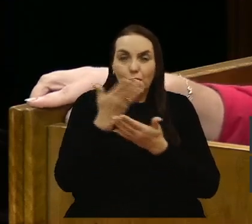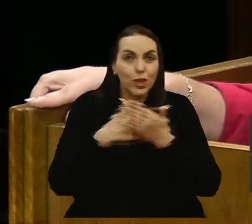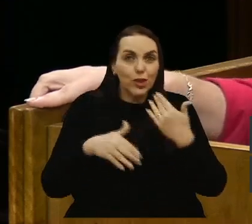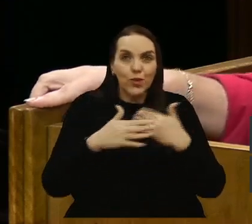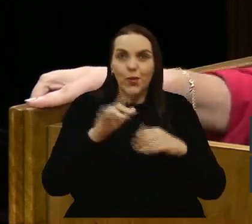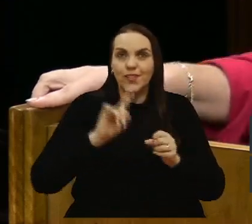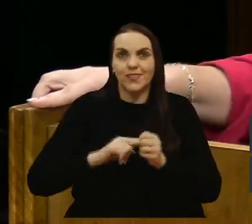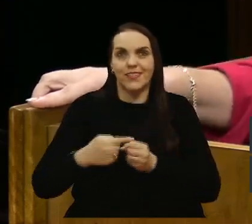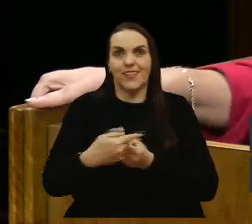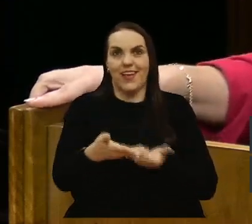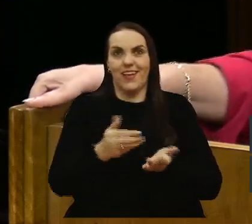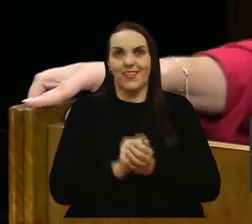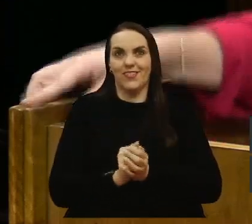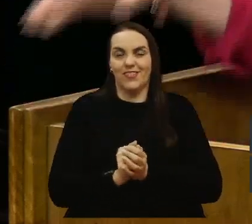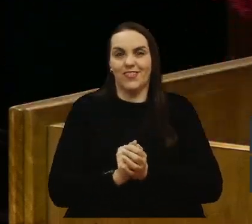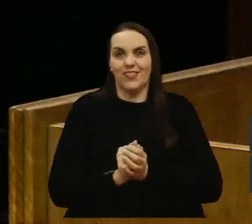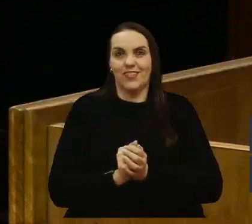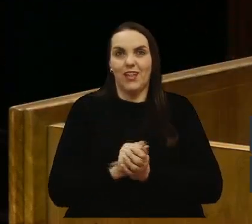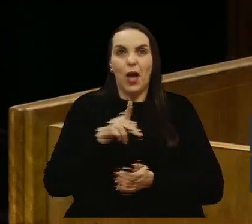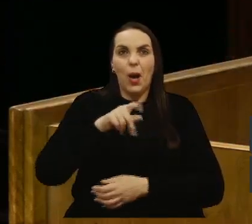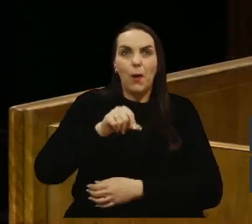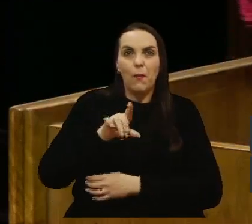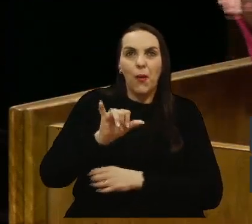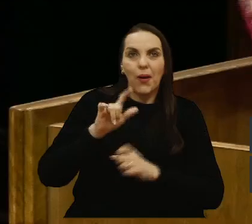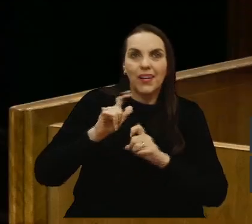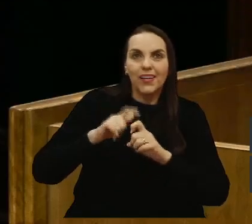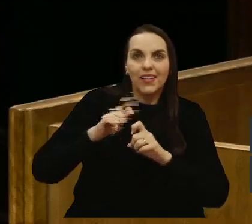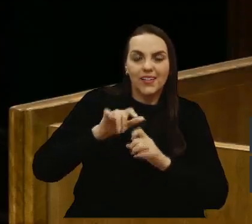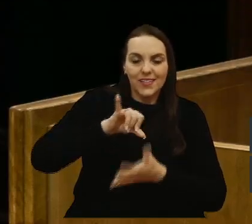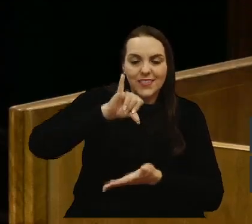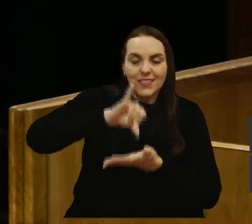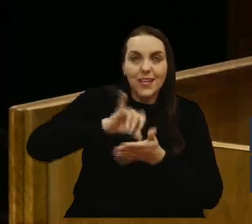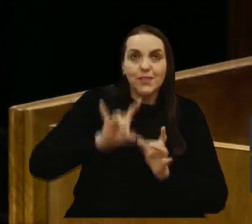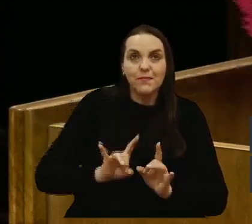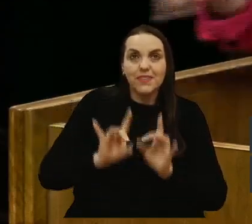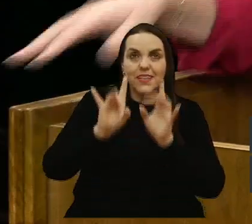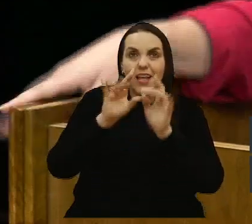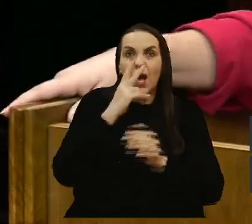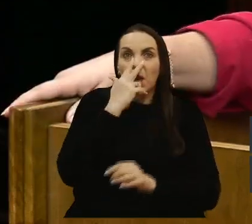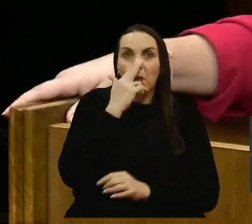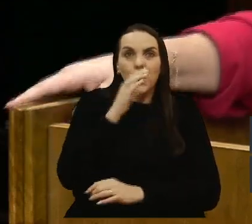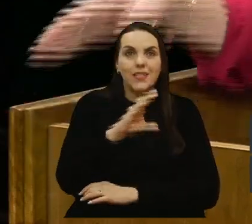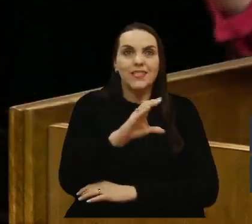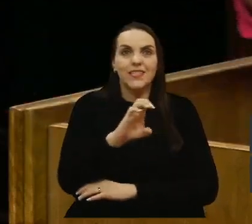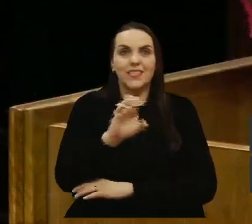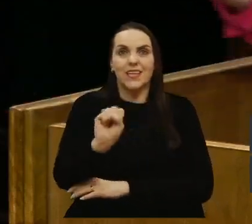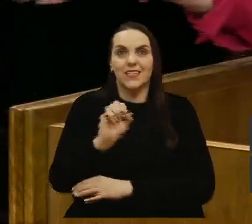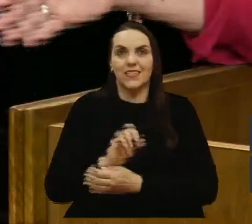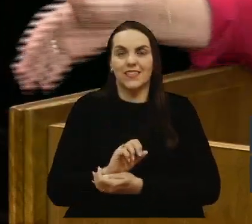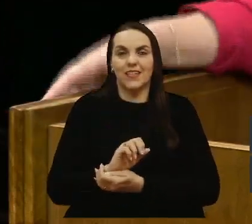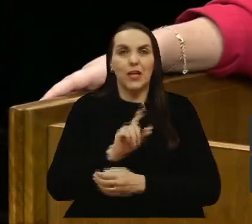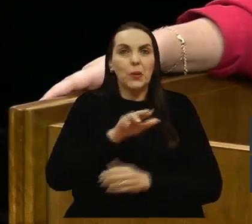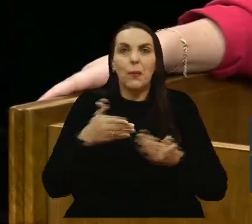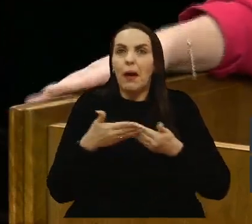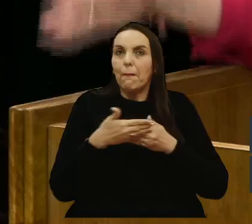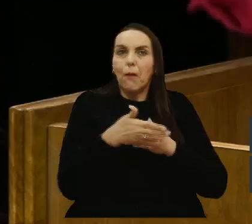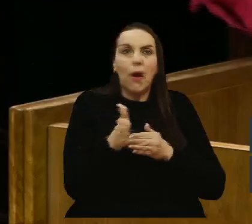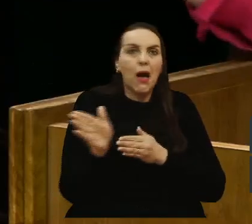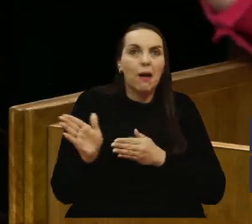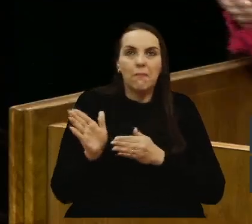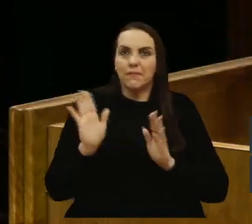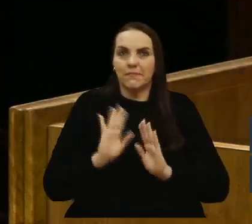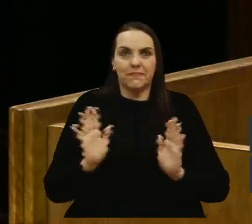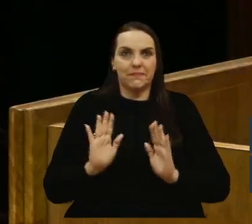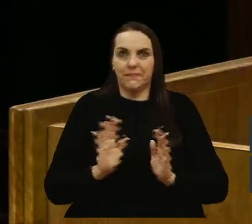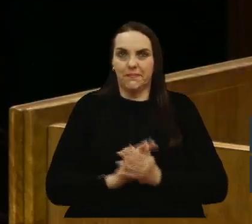cidade. A policlínica é o centro de especialidades, é como o nosso CES. Não vai estar de portas abertas. Daí